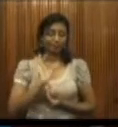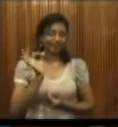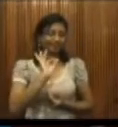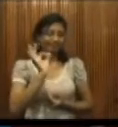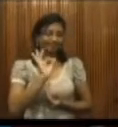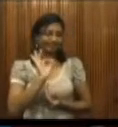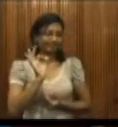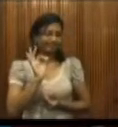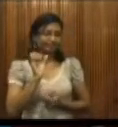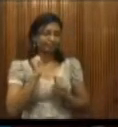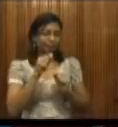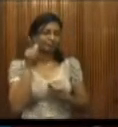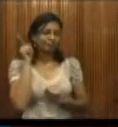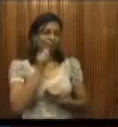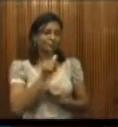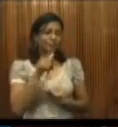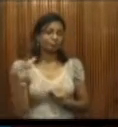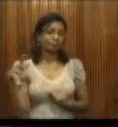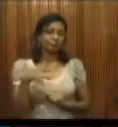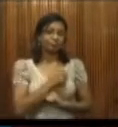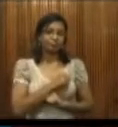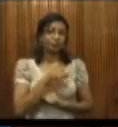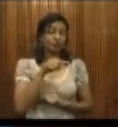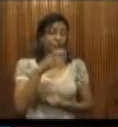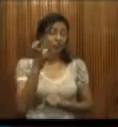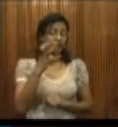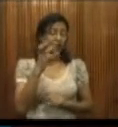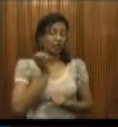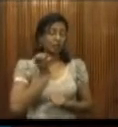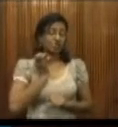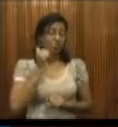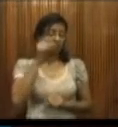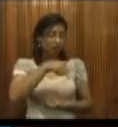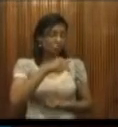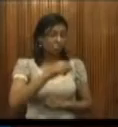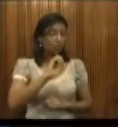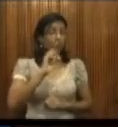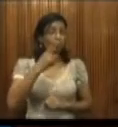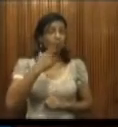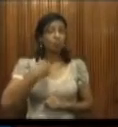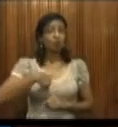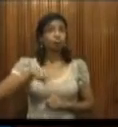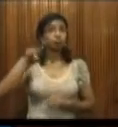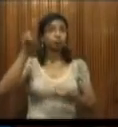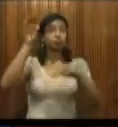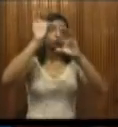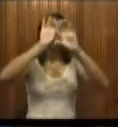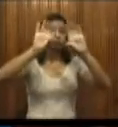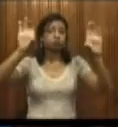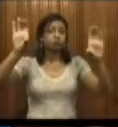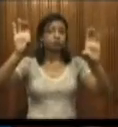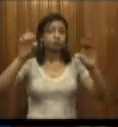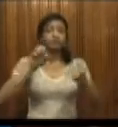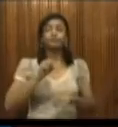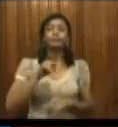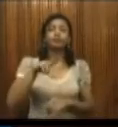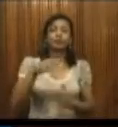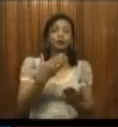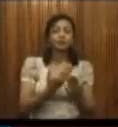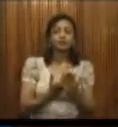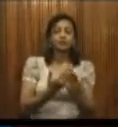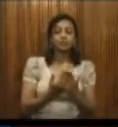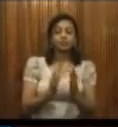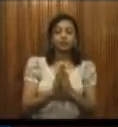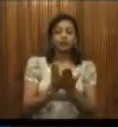quer ser rico aqui ou quer ser rico na eternidade? Mais além, se você estudar a Bíblia, você pode